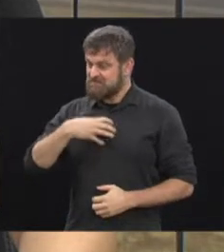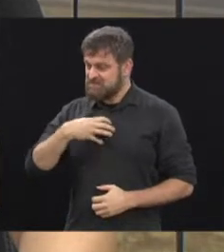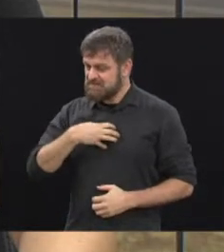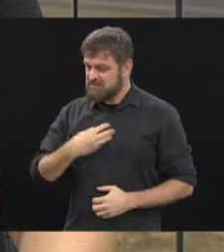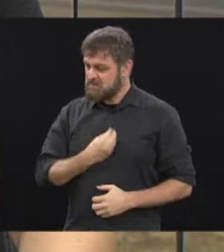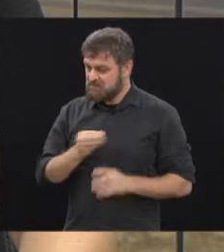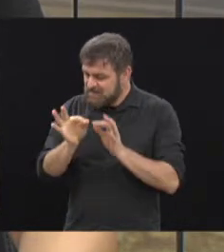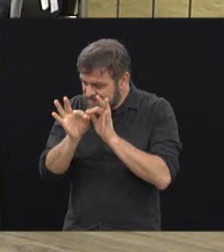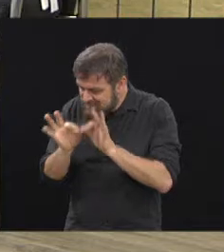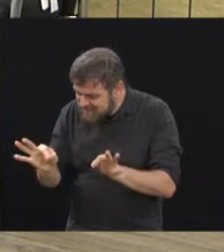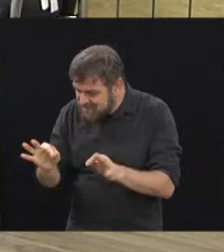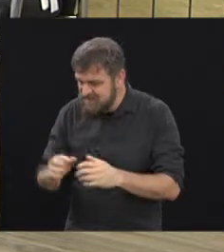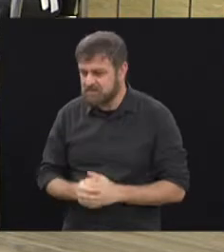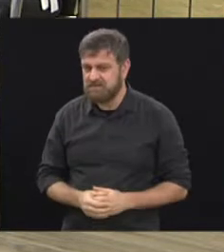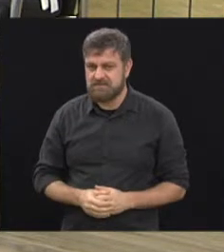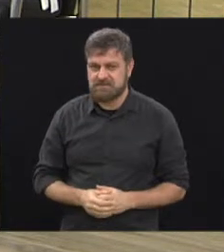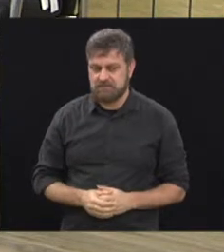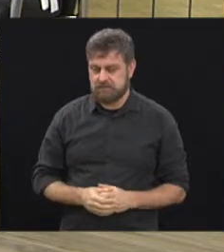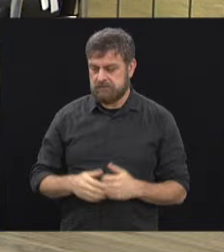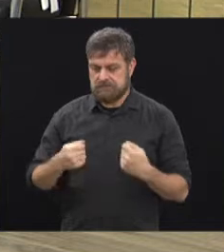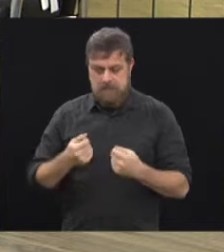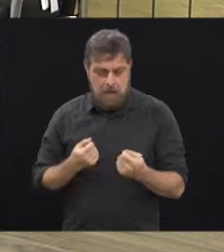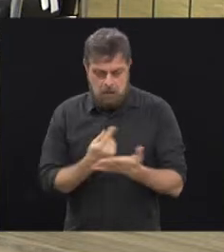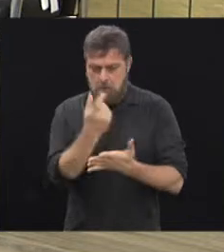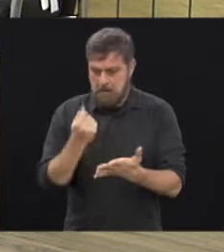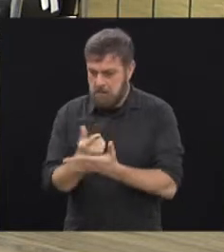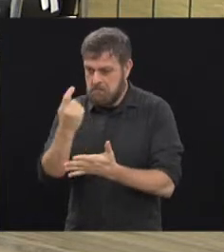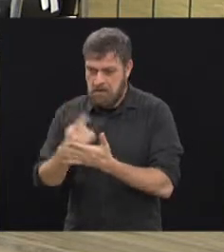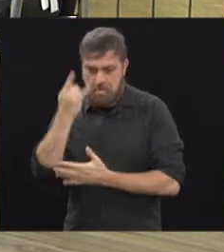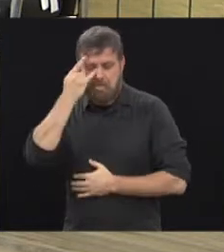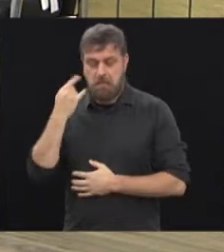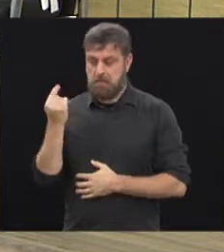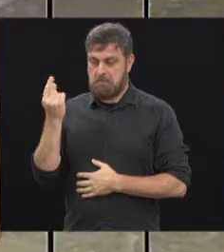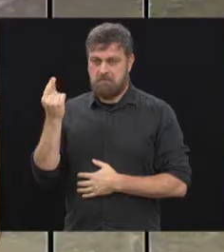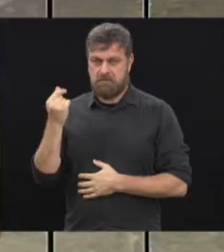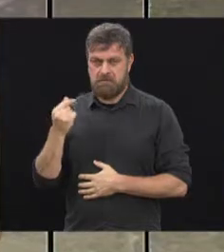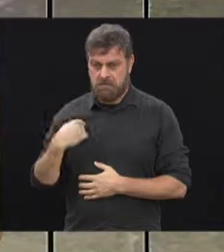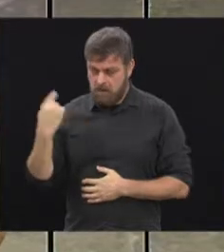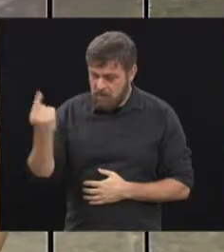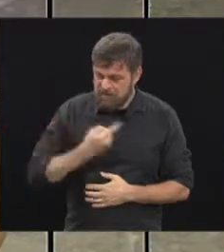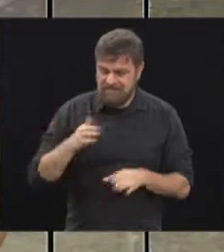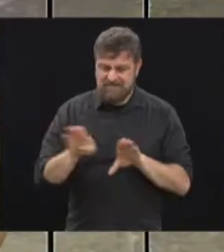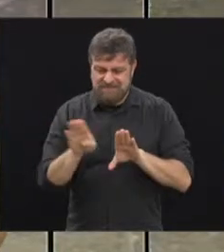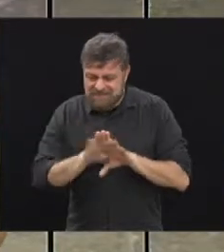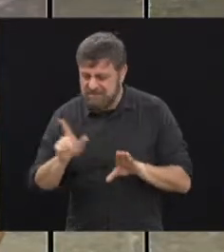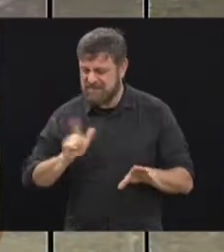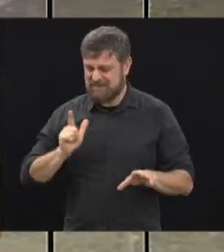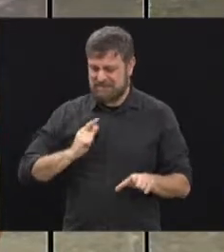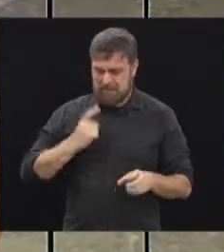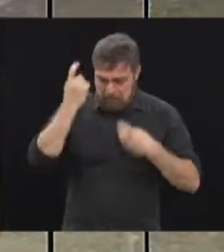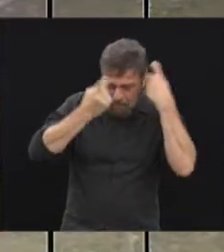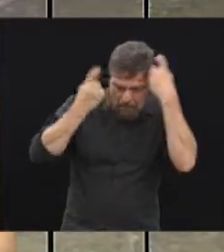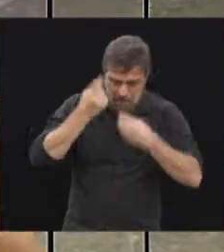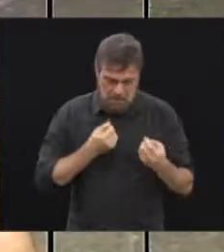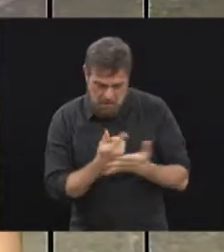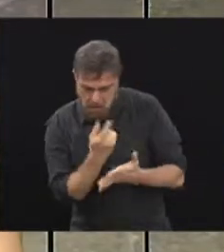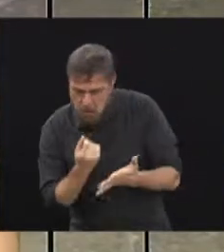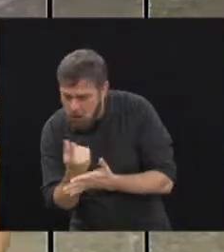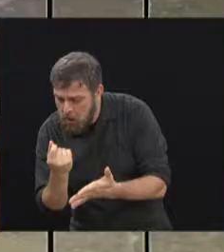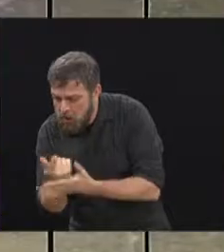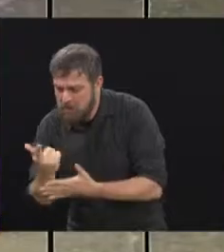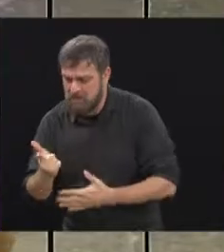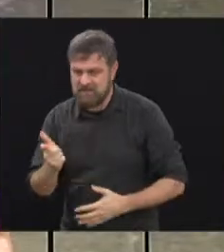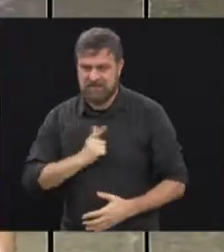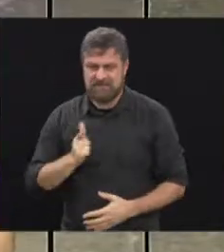não necessariamente você precisa de tudo que você tem para viver. Inclusive, a gente carrega muita coisa, né? Muita